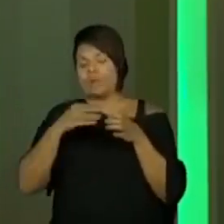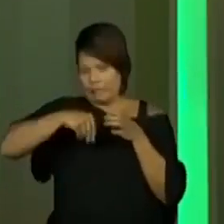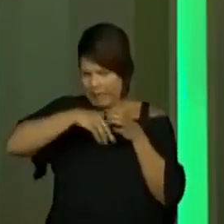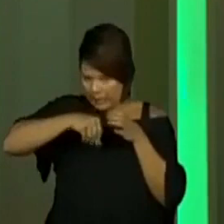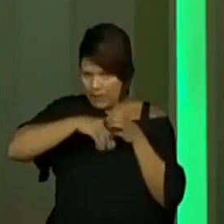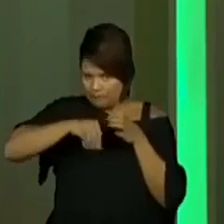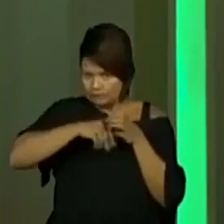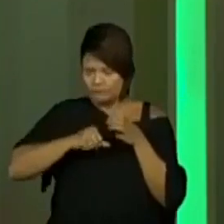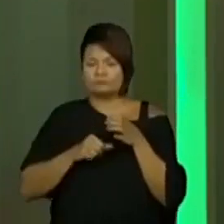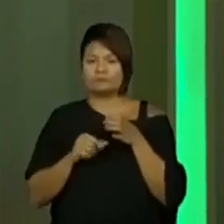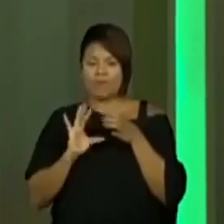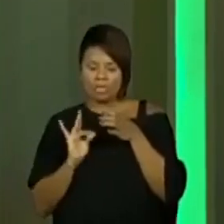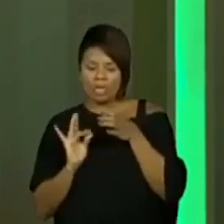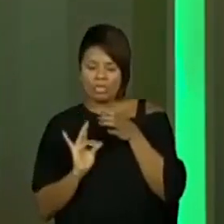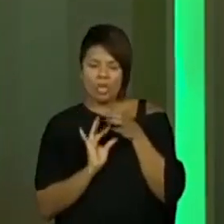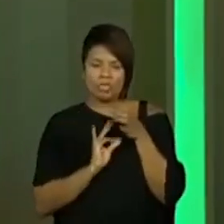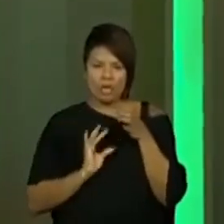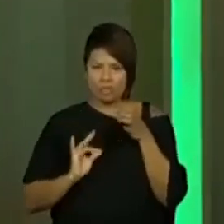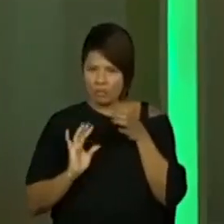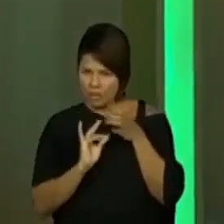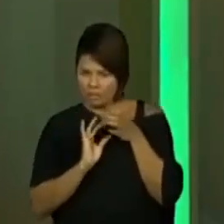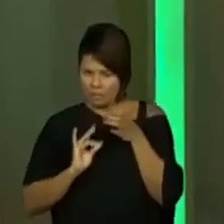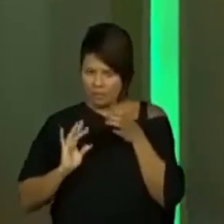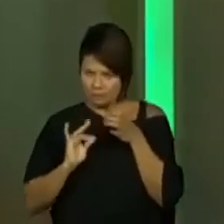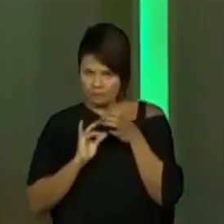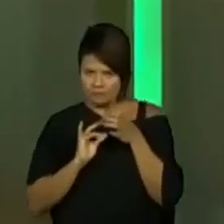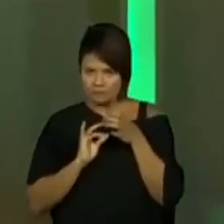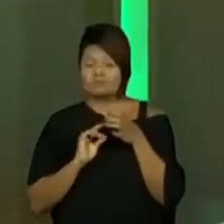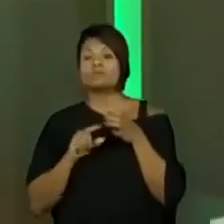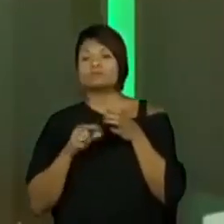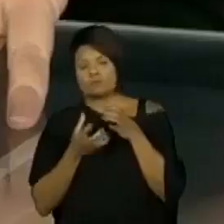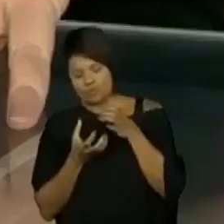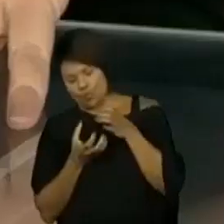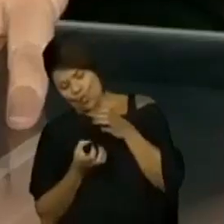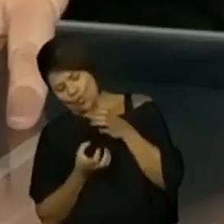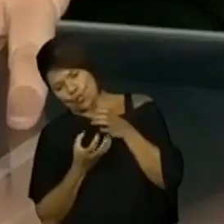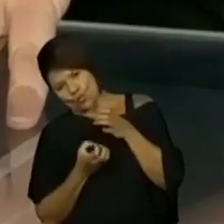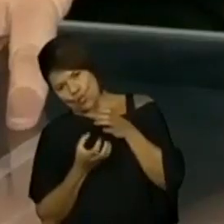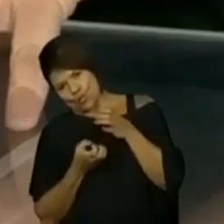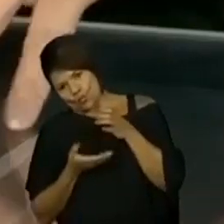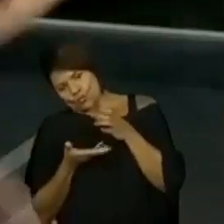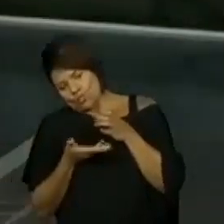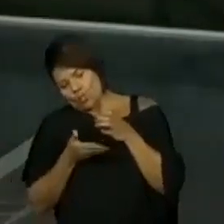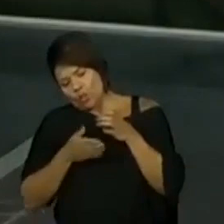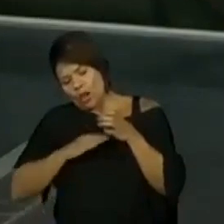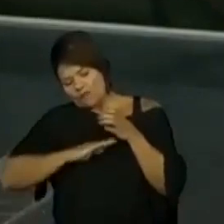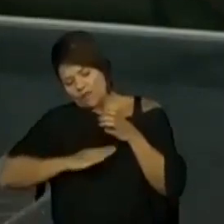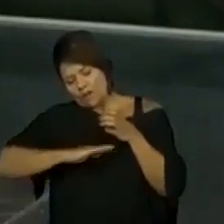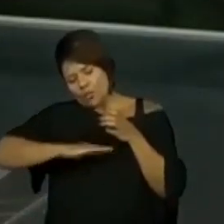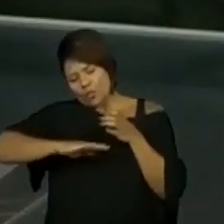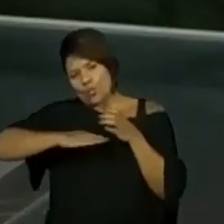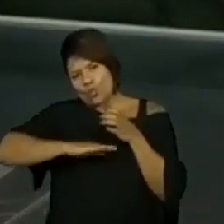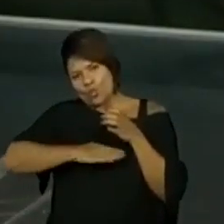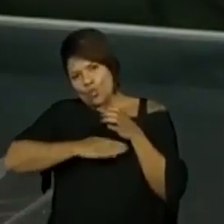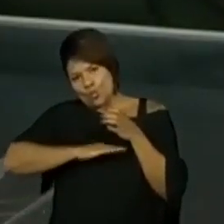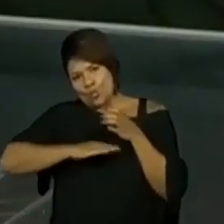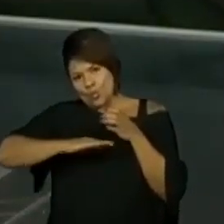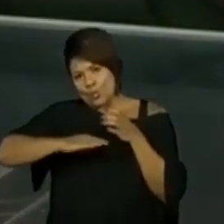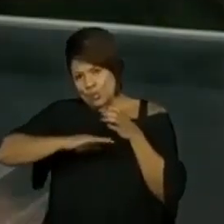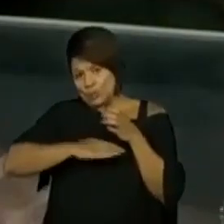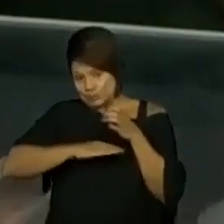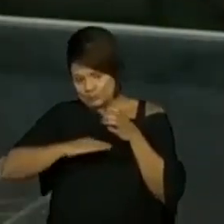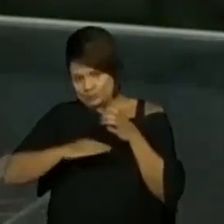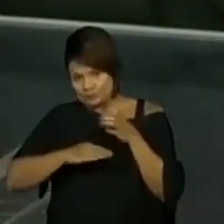úmida, parte dela vai parar lá nos reservatórios de água subterrânea, só que uma outra